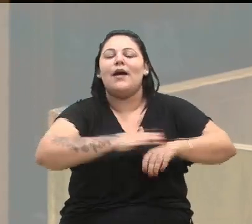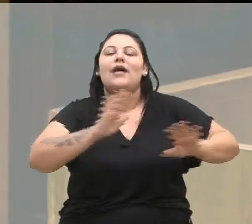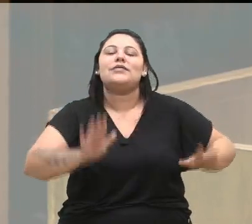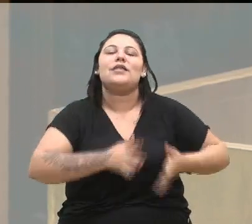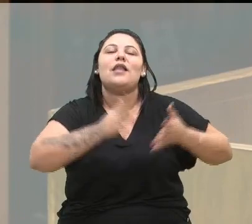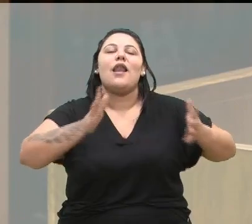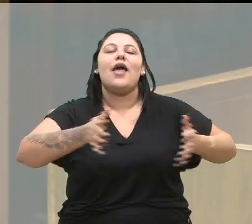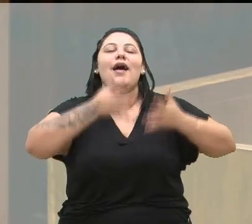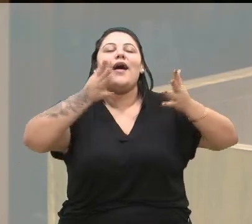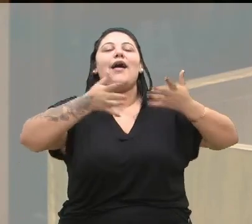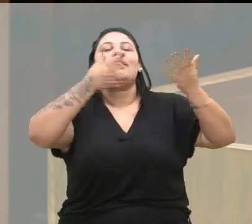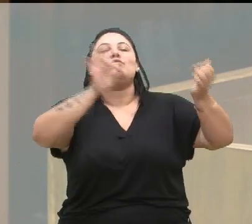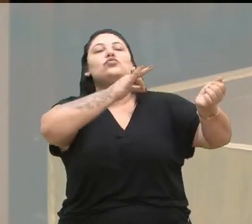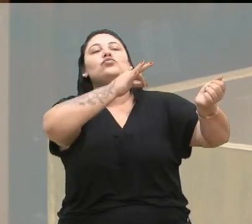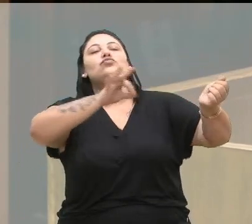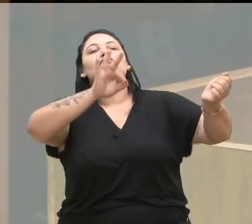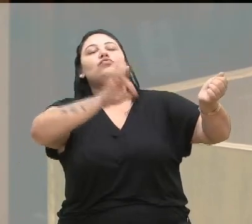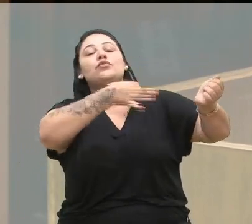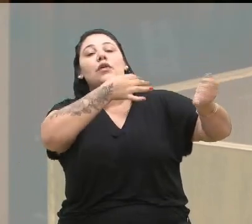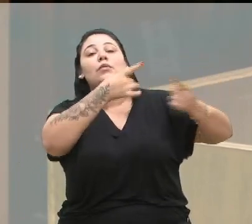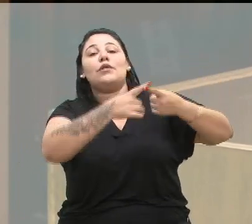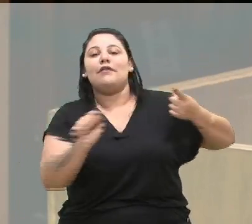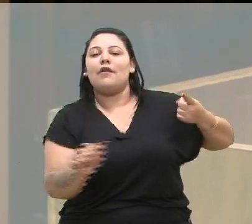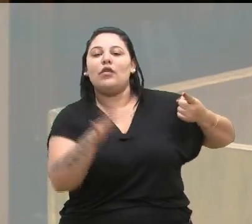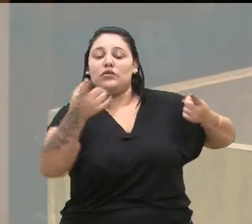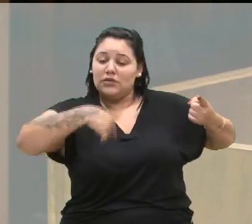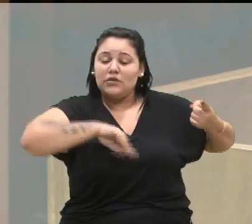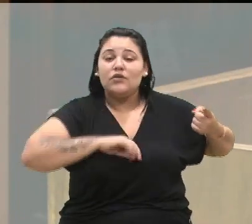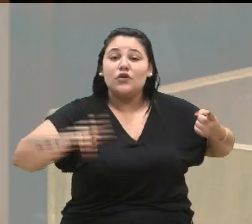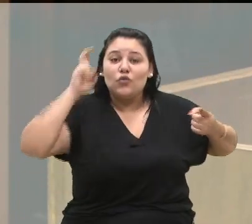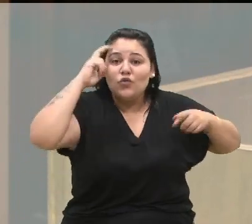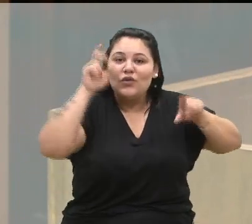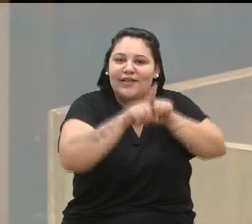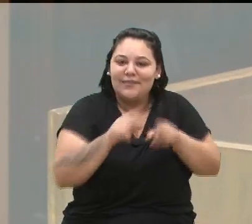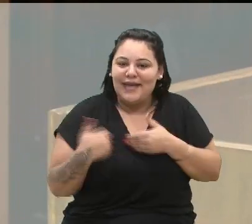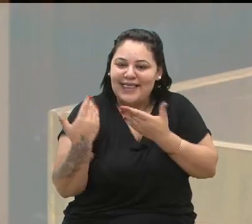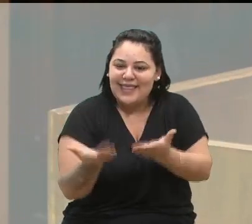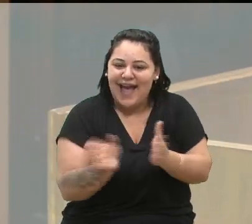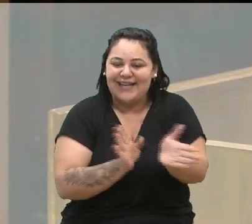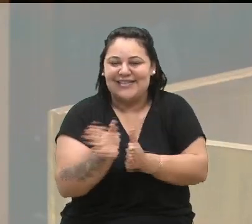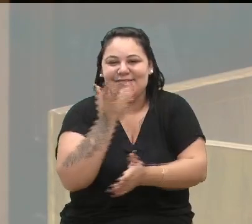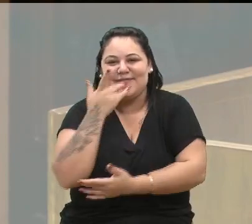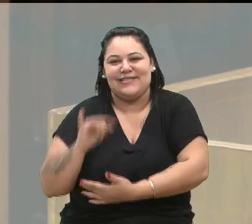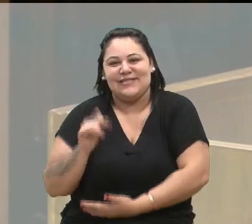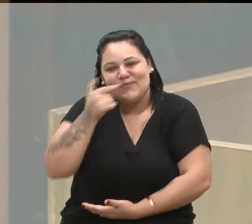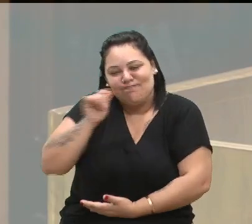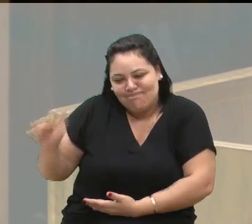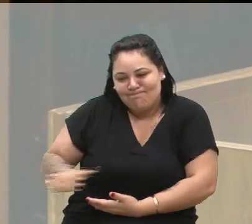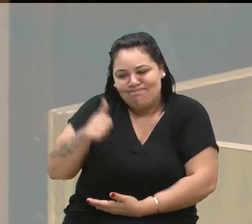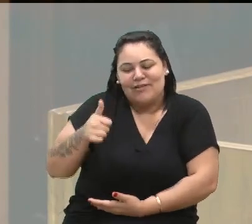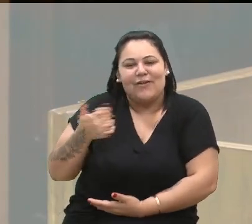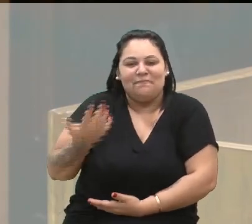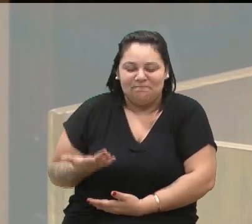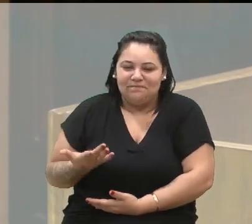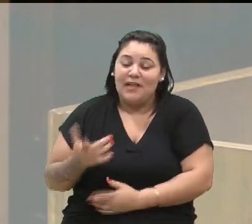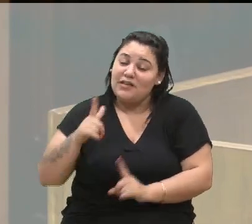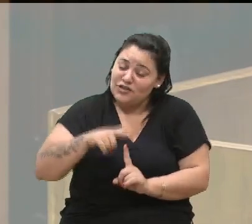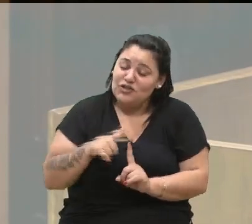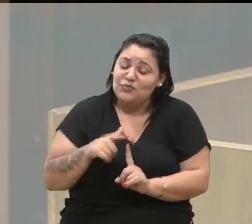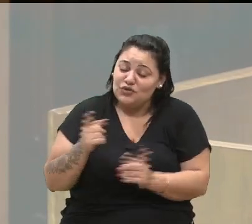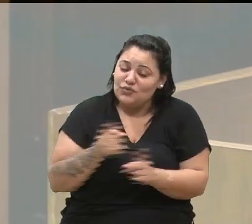porque inclusive valoriza a nossa cultura, né, e dá acesso para as crianças a esse tipo de música que é